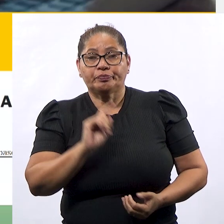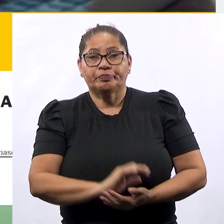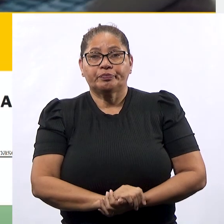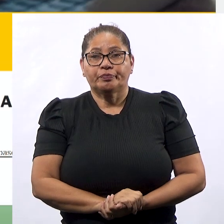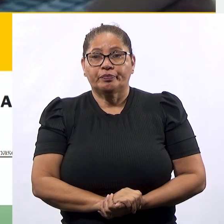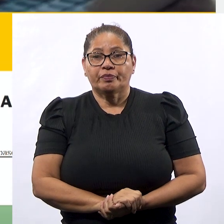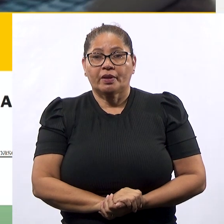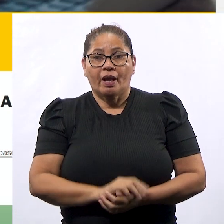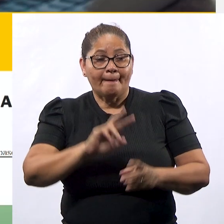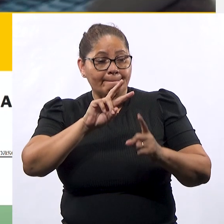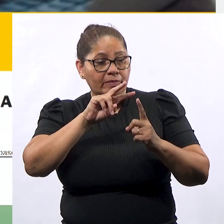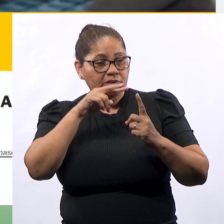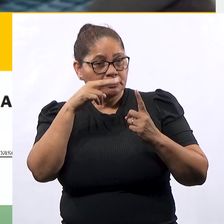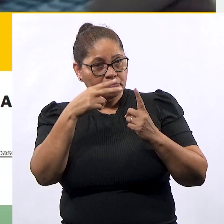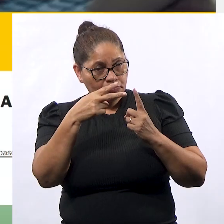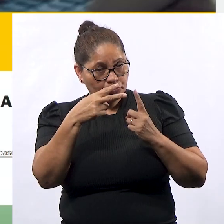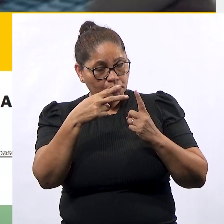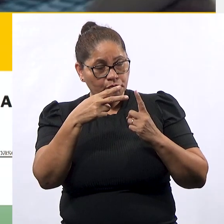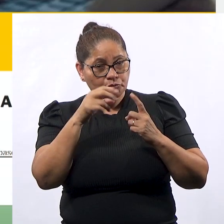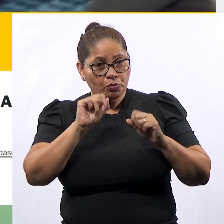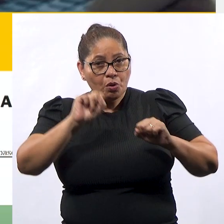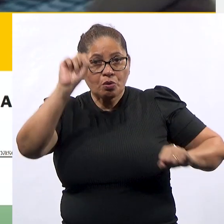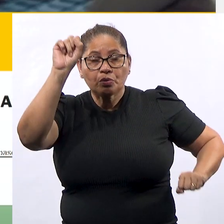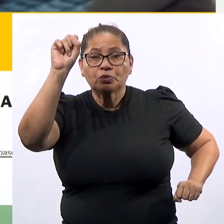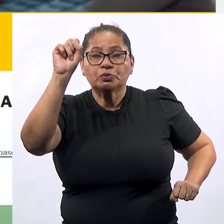só, uma das perspectivas de